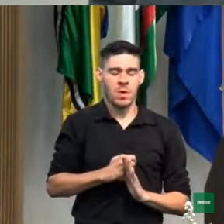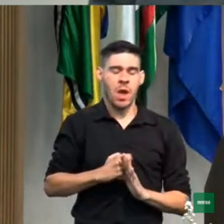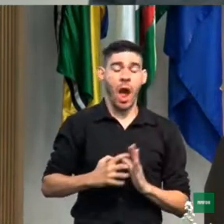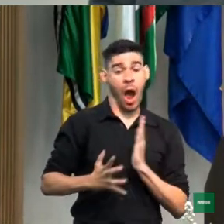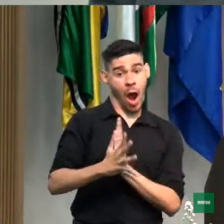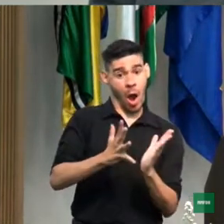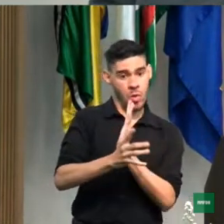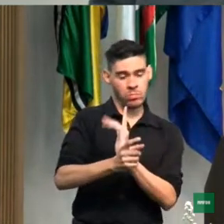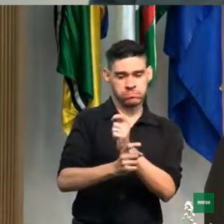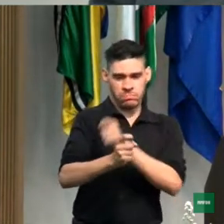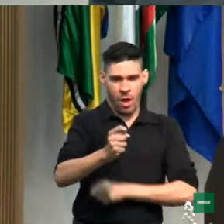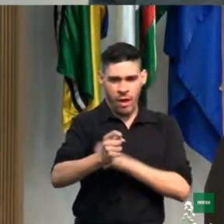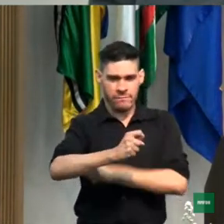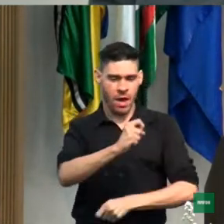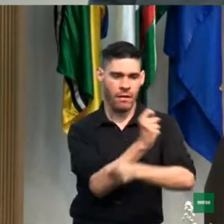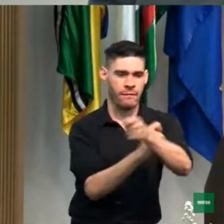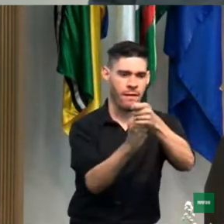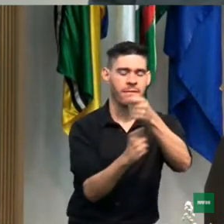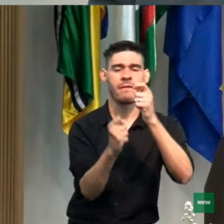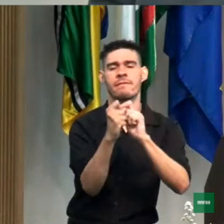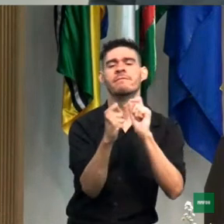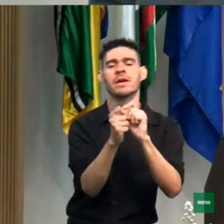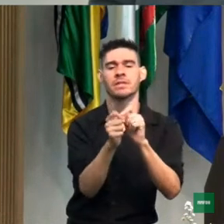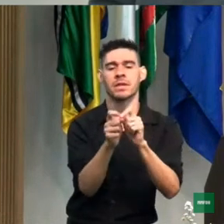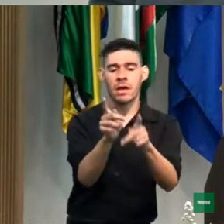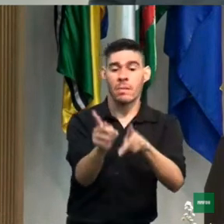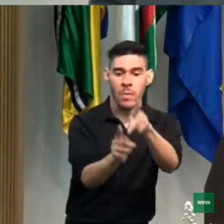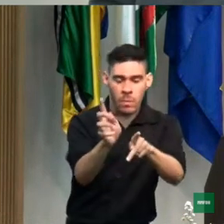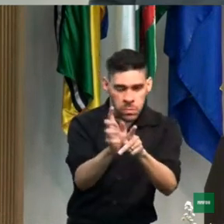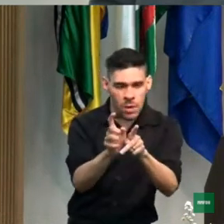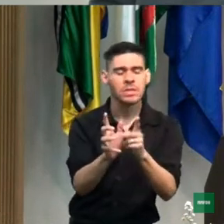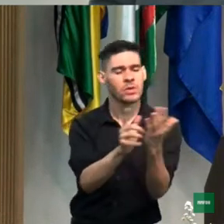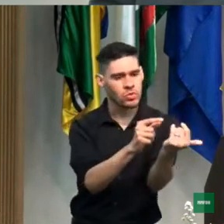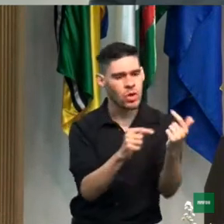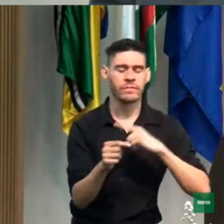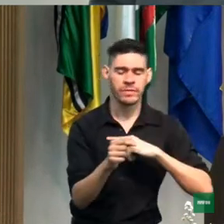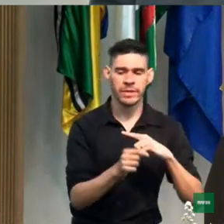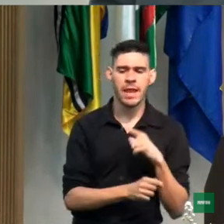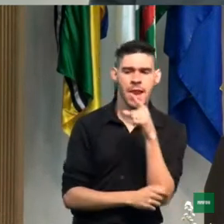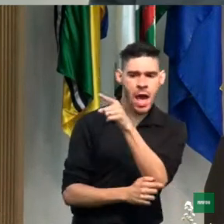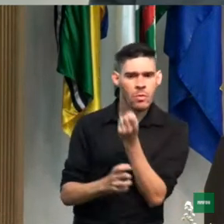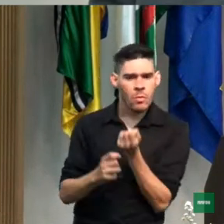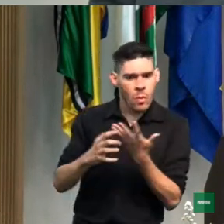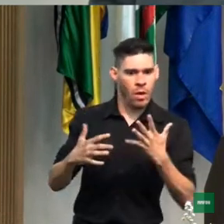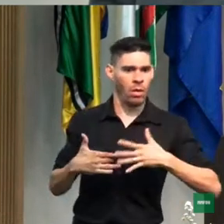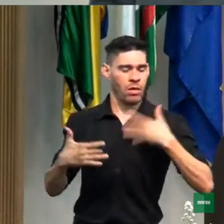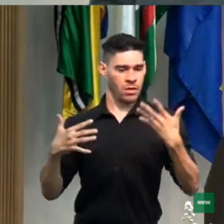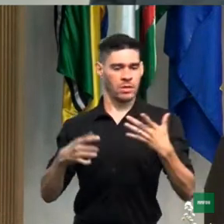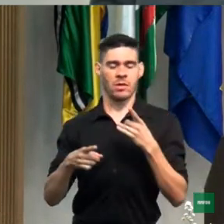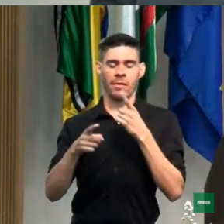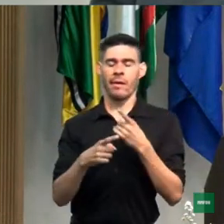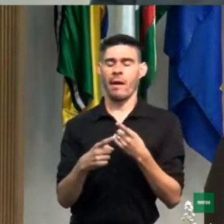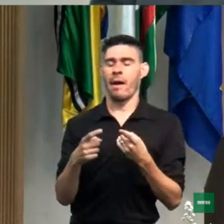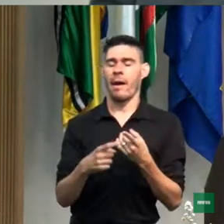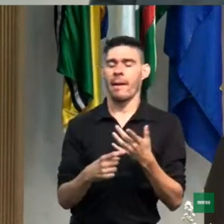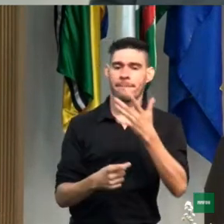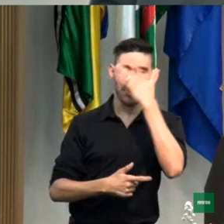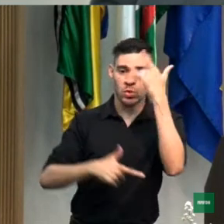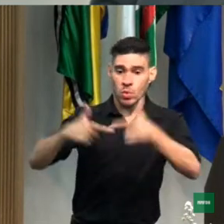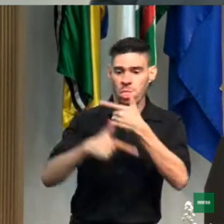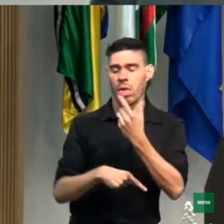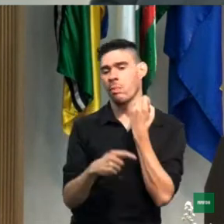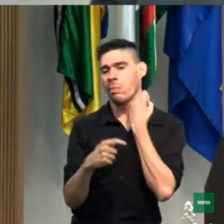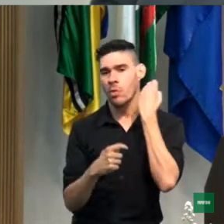fazer? Você tem um público jovem lá. Quantas vezes vocês são surpreendidos que um empregado se suicidou? Ou o filho, ou a